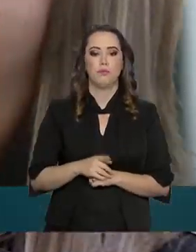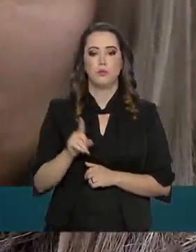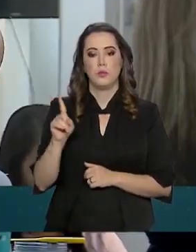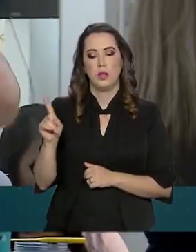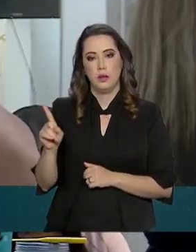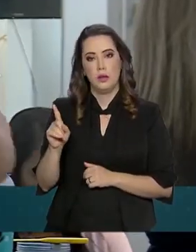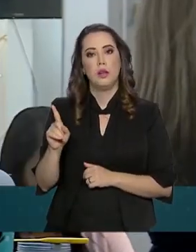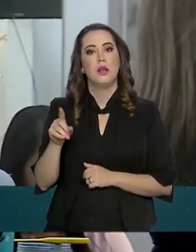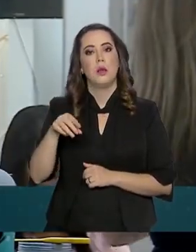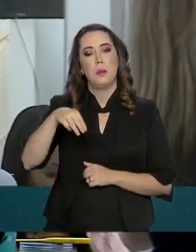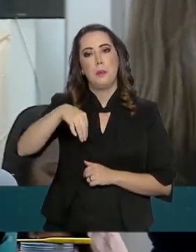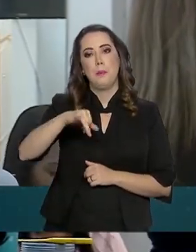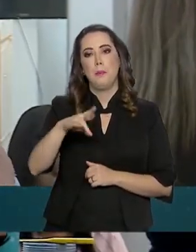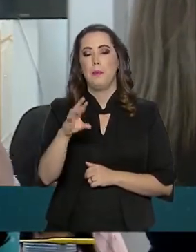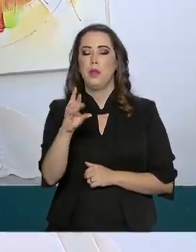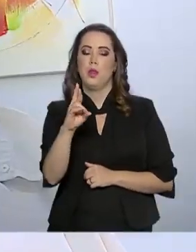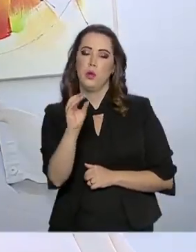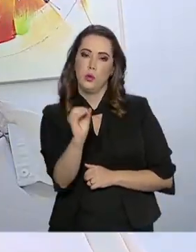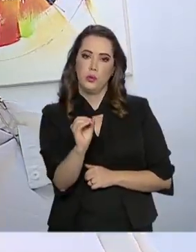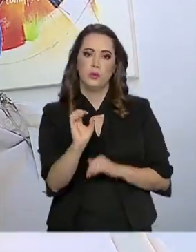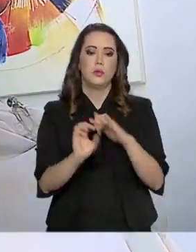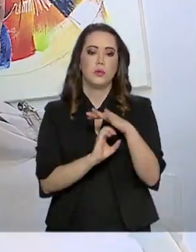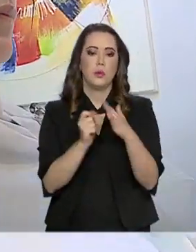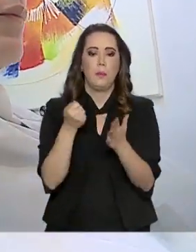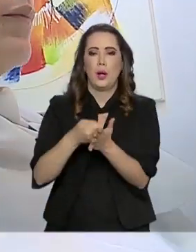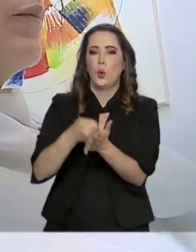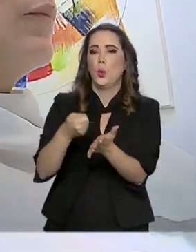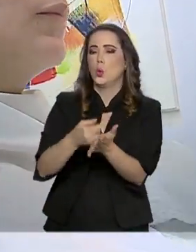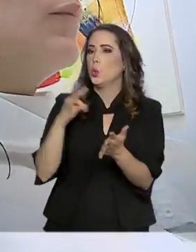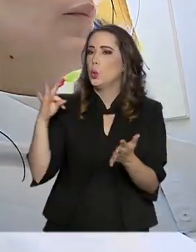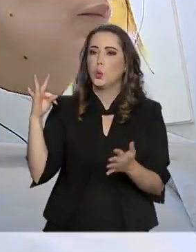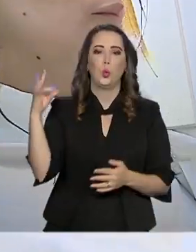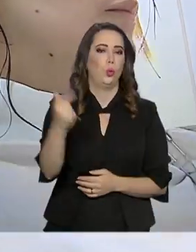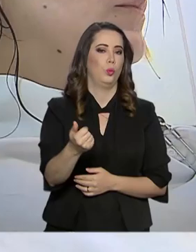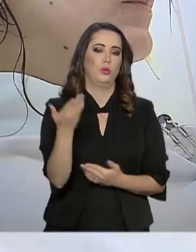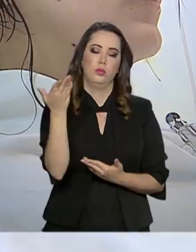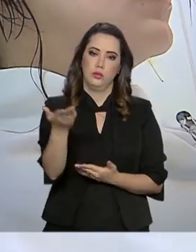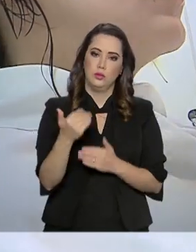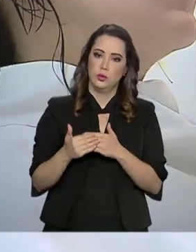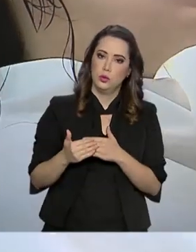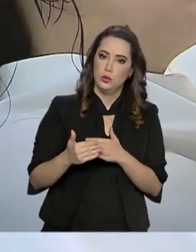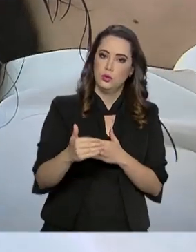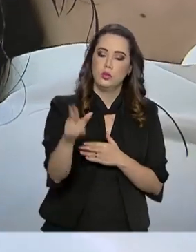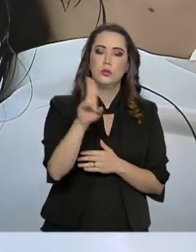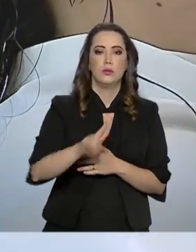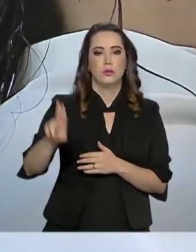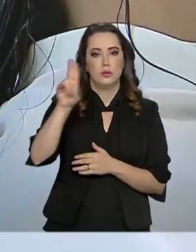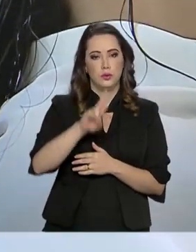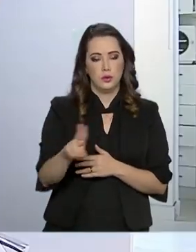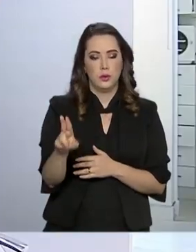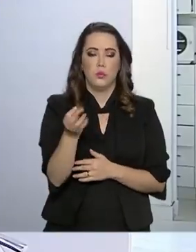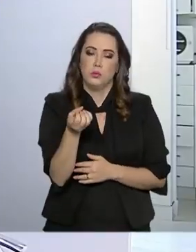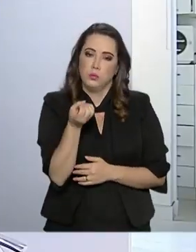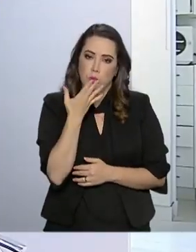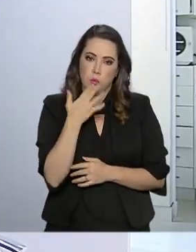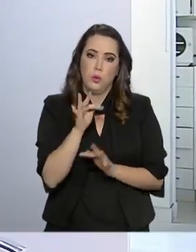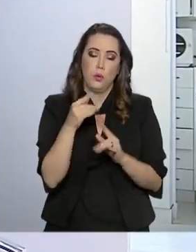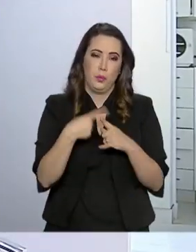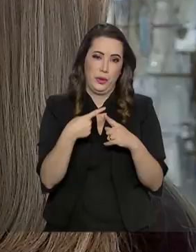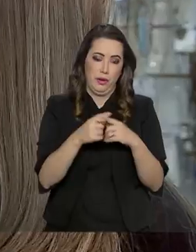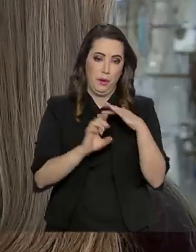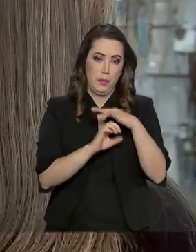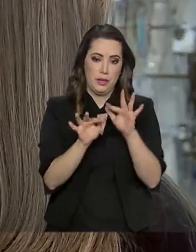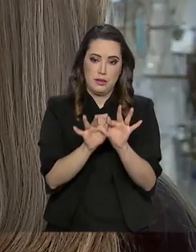empresária vai entrar o ano tranquila, quitou todas as pendências e continuará a usufruir das vantagens do Simples